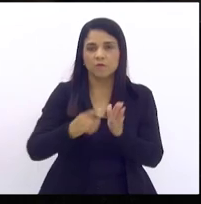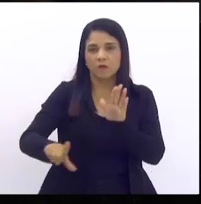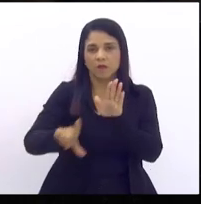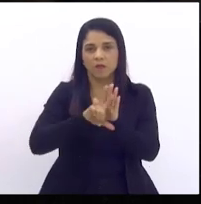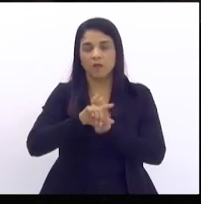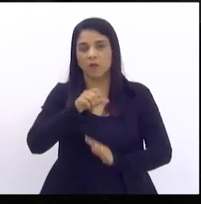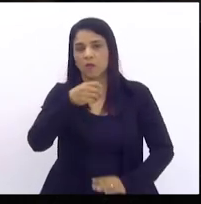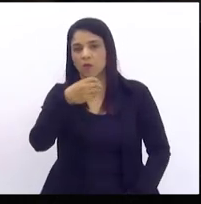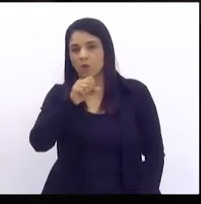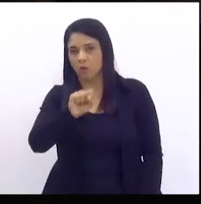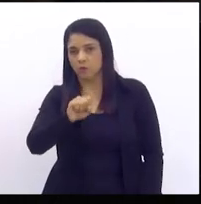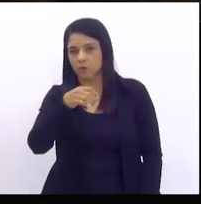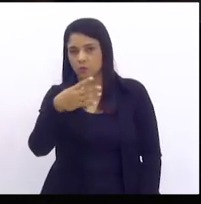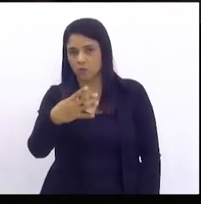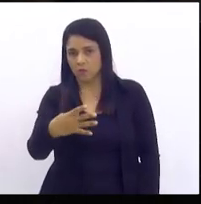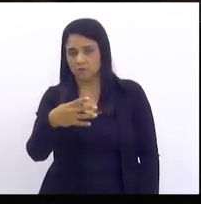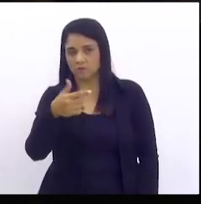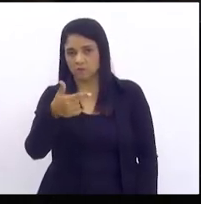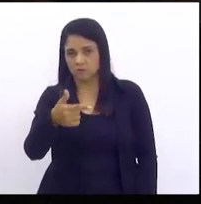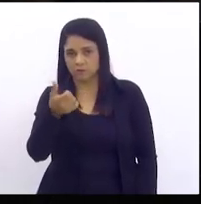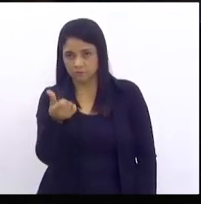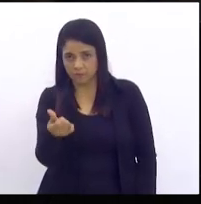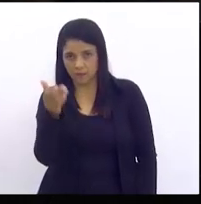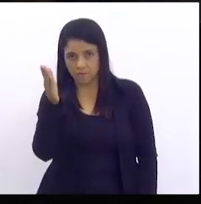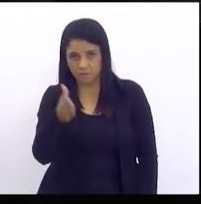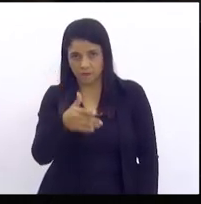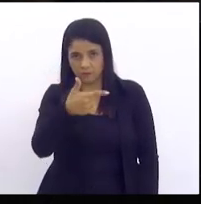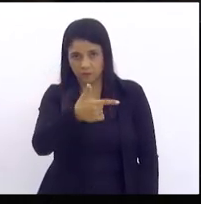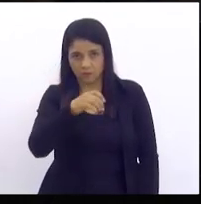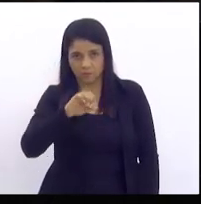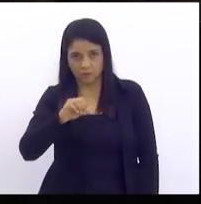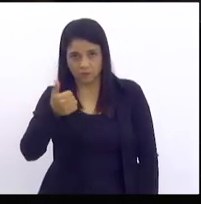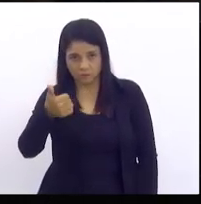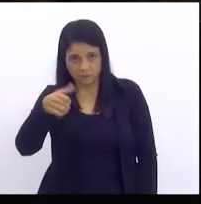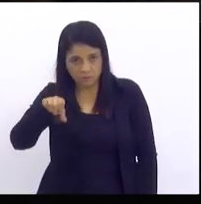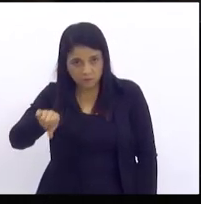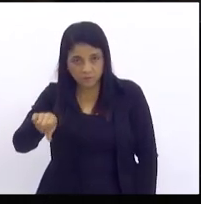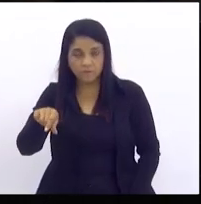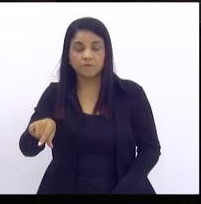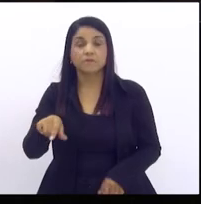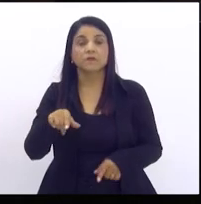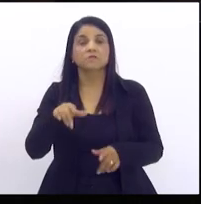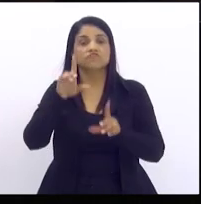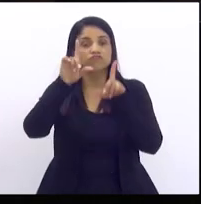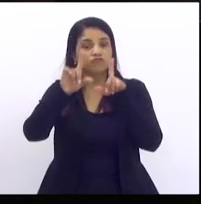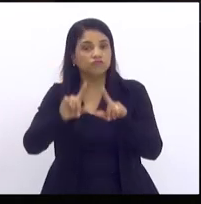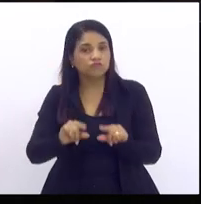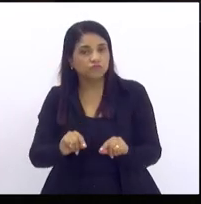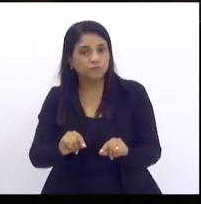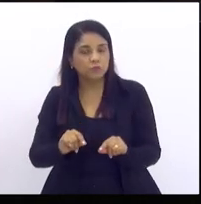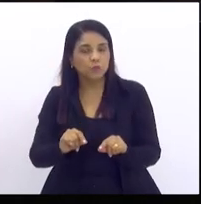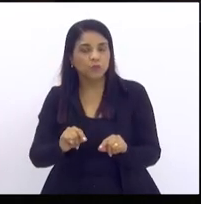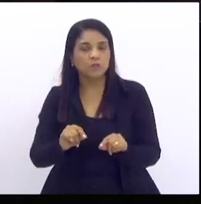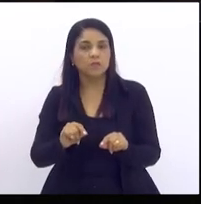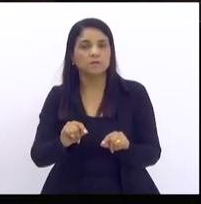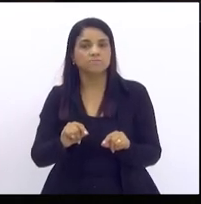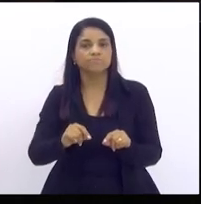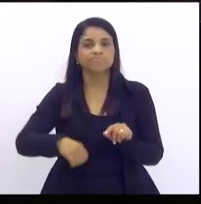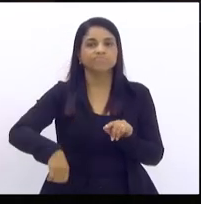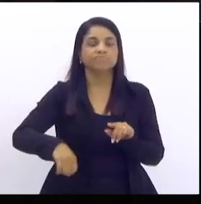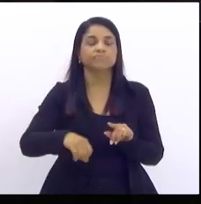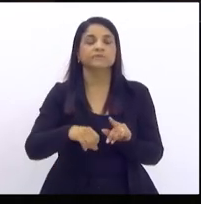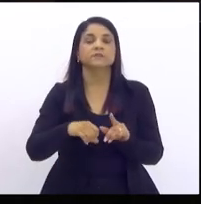8.426 de 19, que tentava reduzir as arbitrariedades